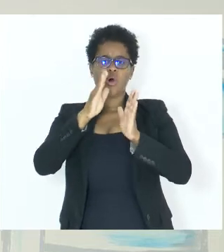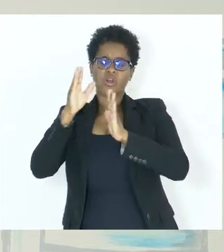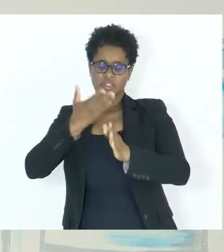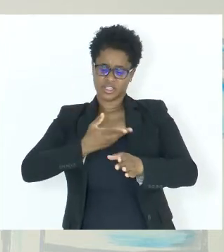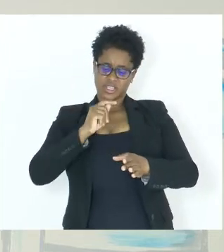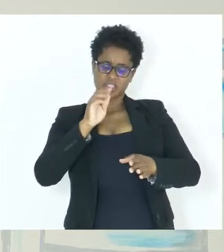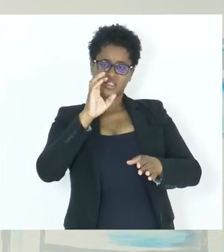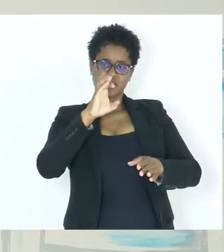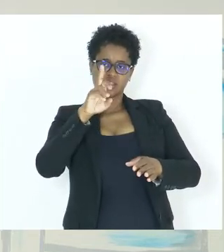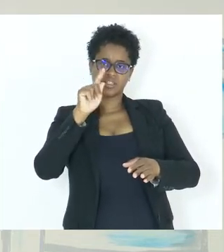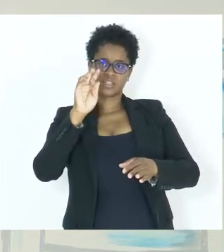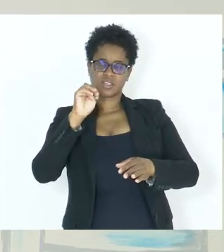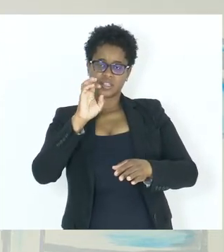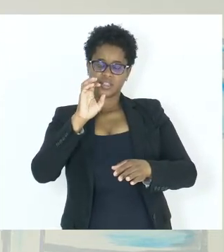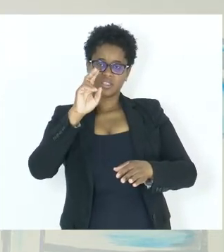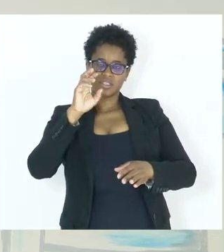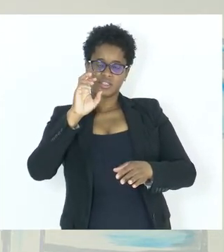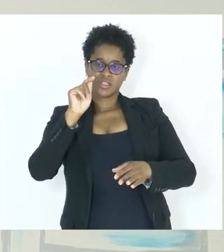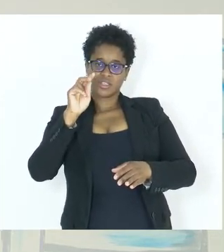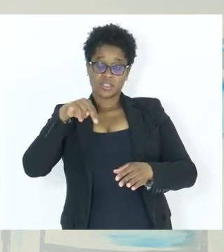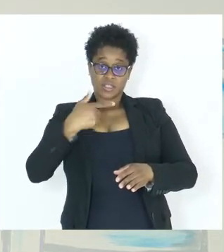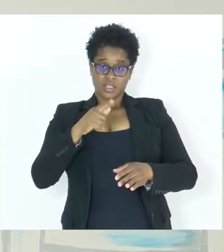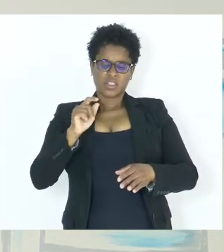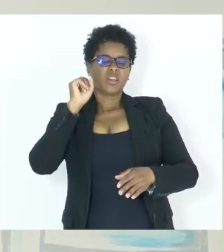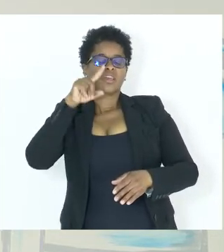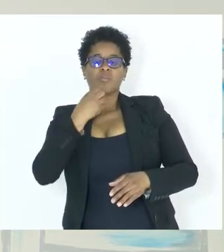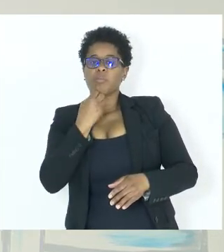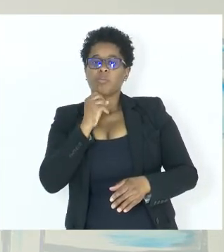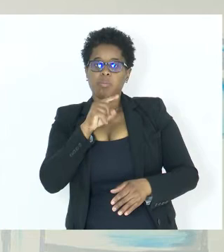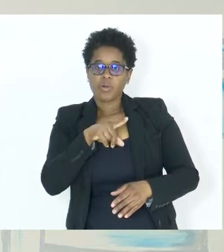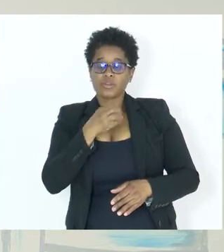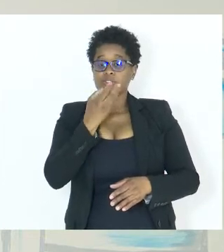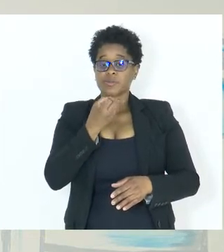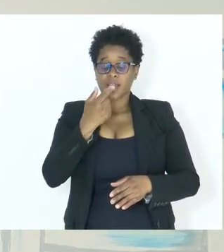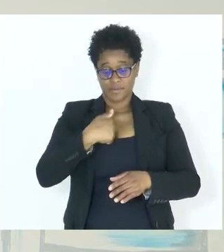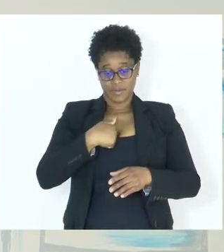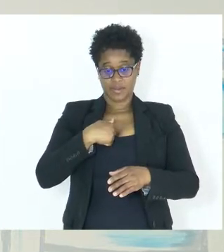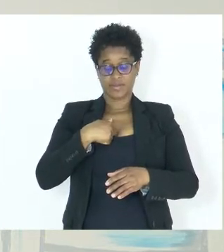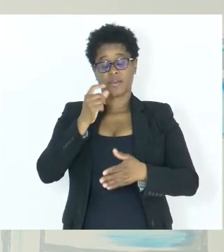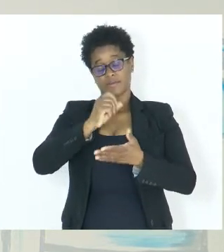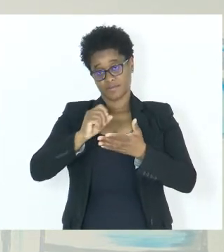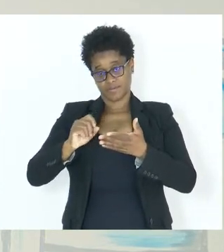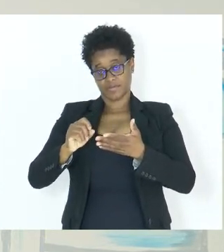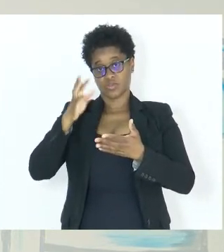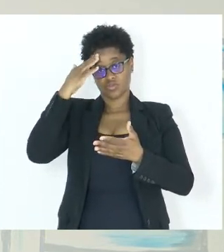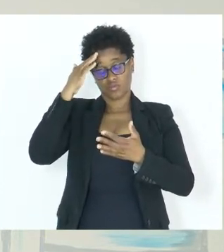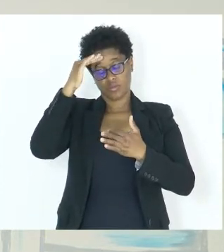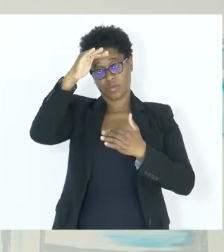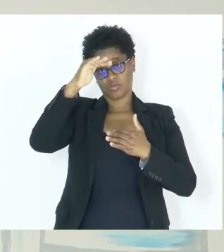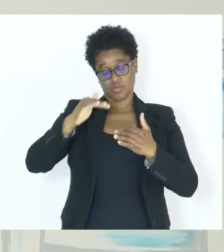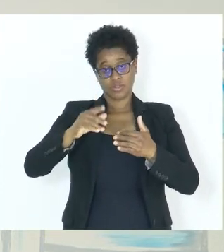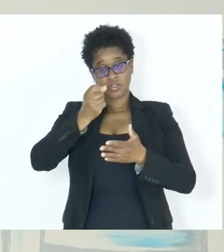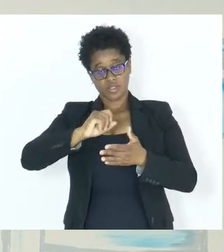decrescente? Decrescente, alguém pode me explicar? Representar números por ordem decrescente, vamos escrever do